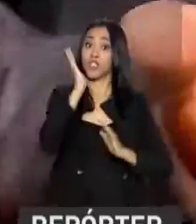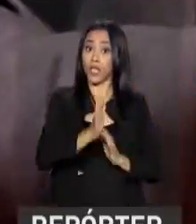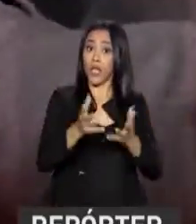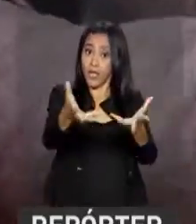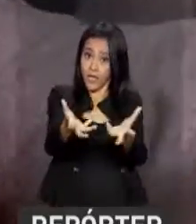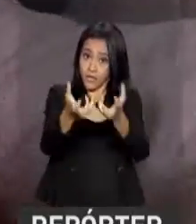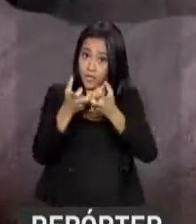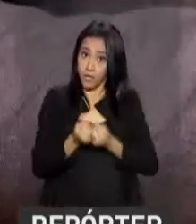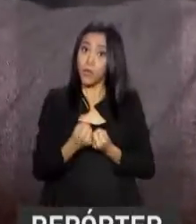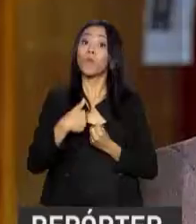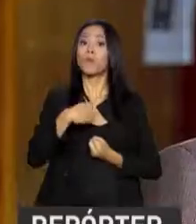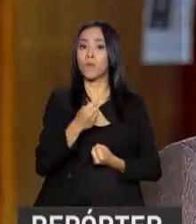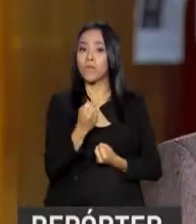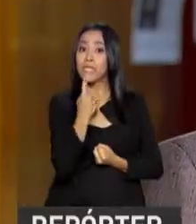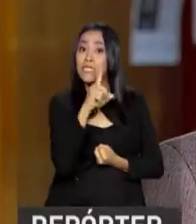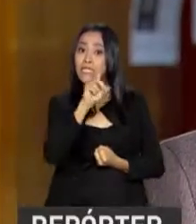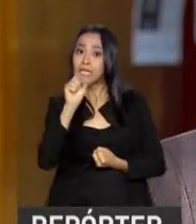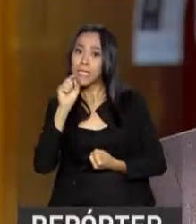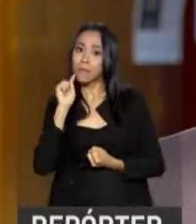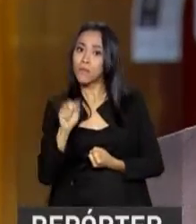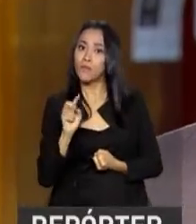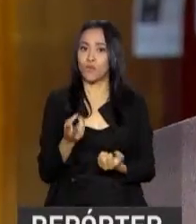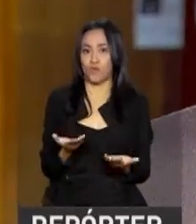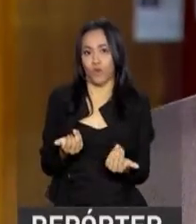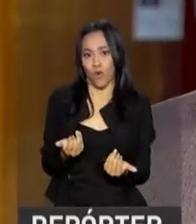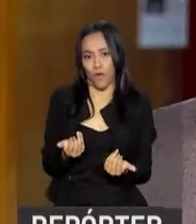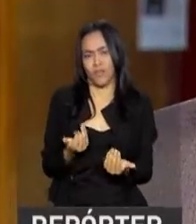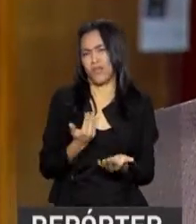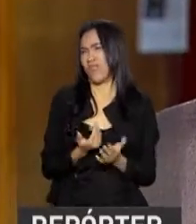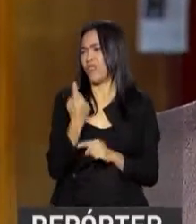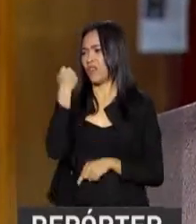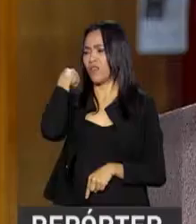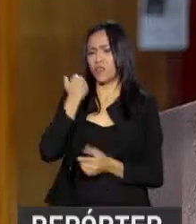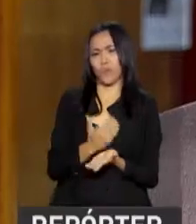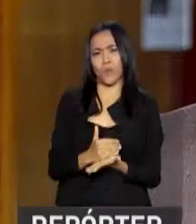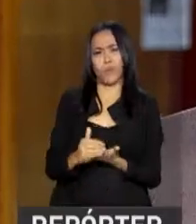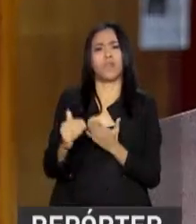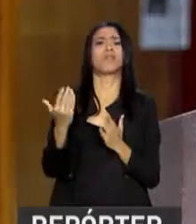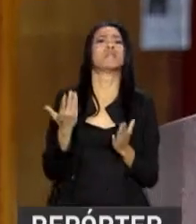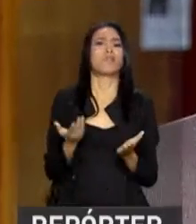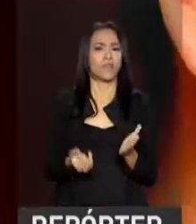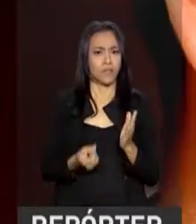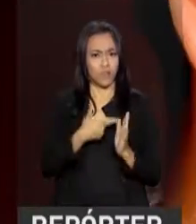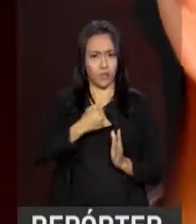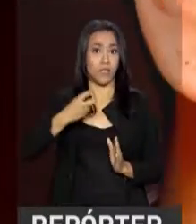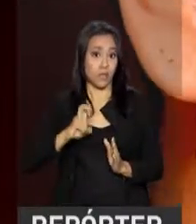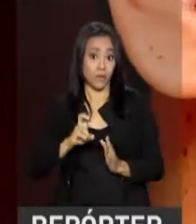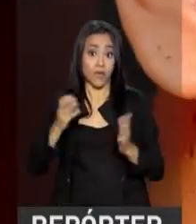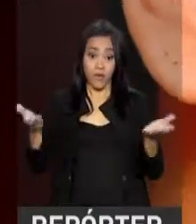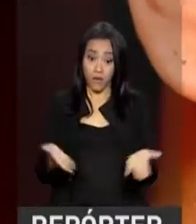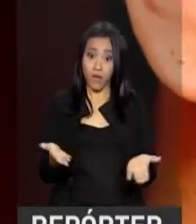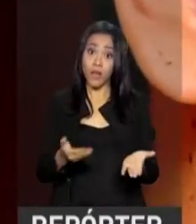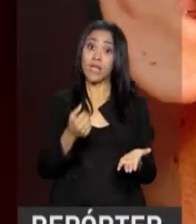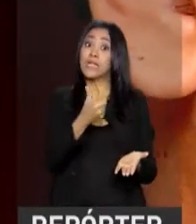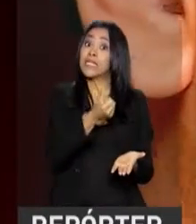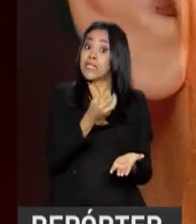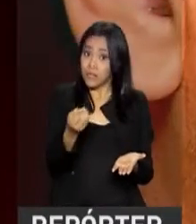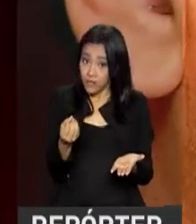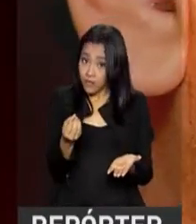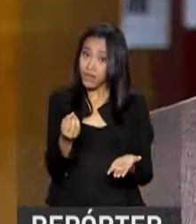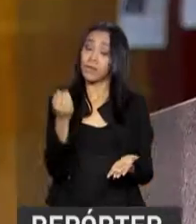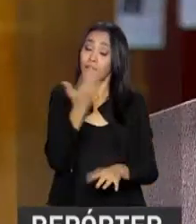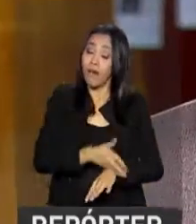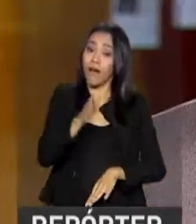de 100 mil jovens desde o início do programa em neste momento em torno de 600 estão se qualificando